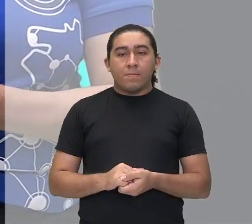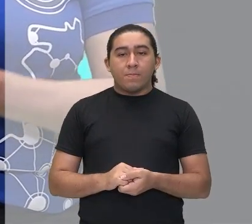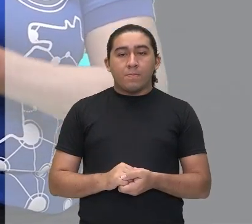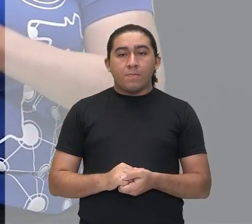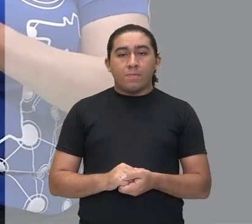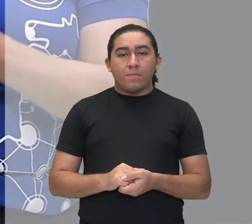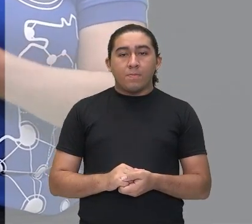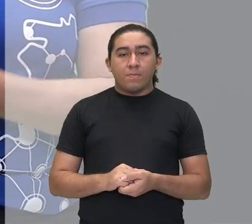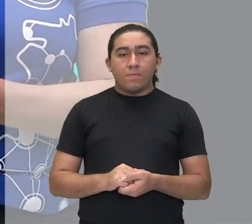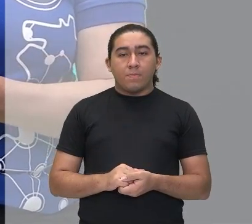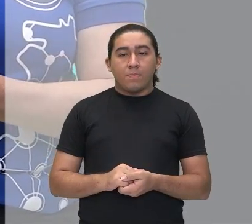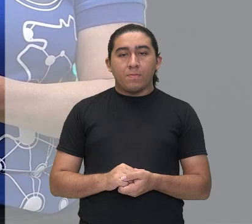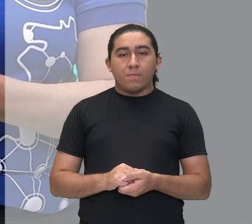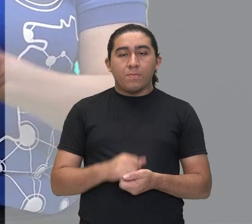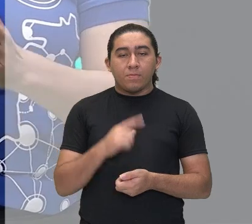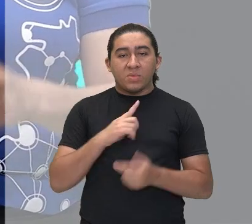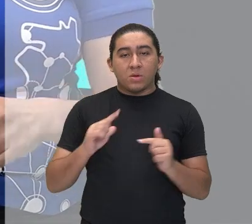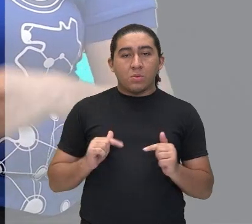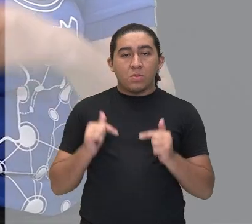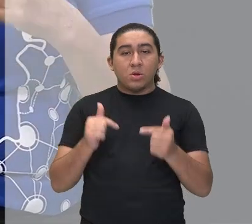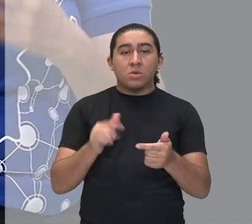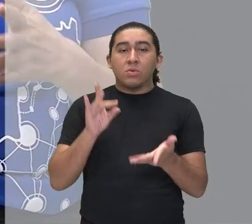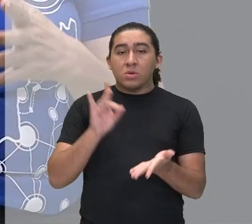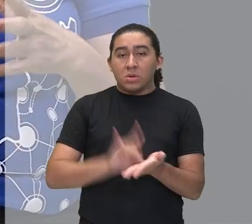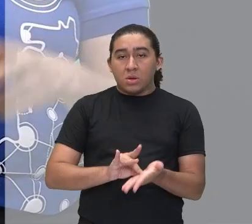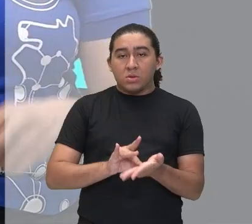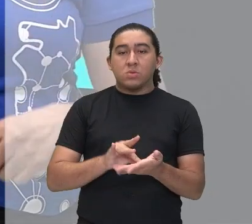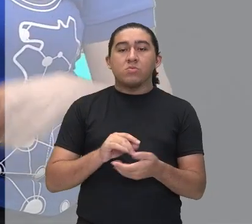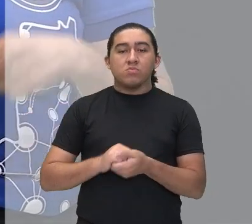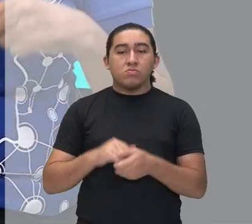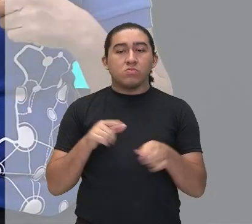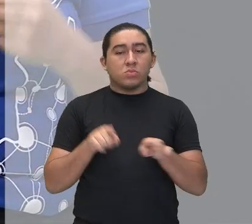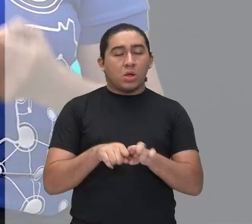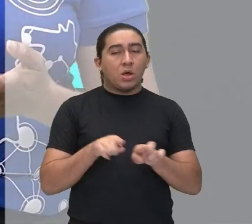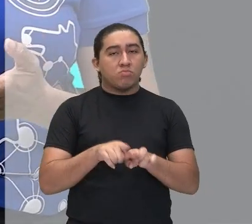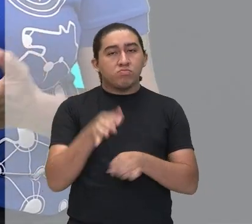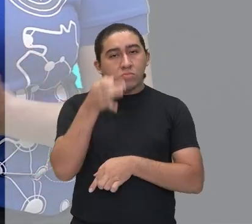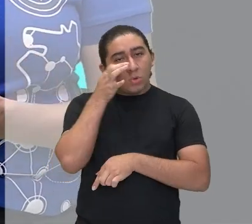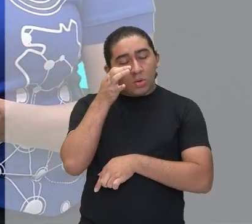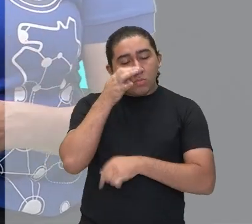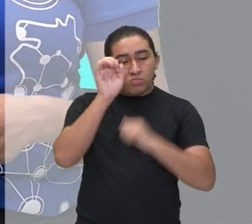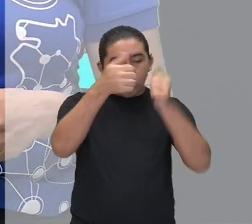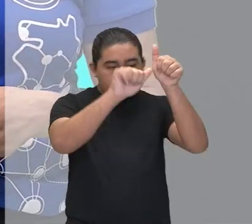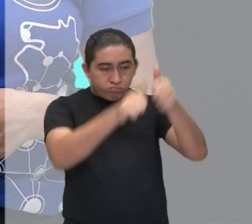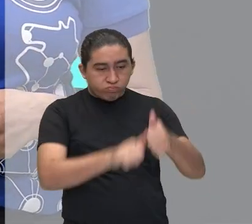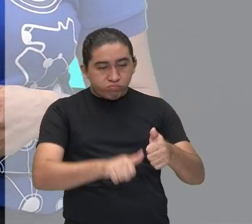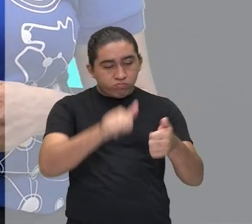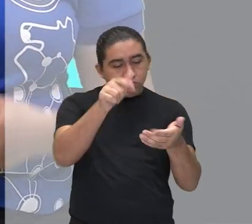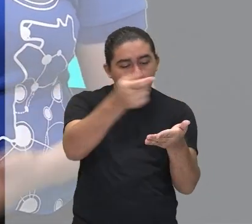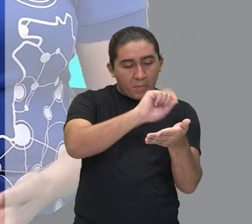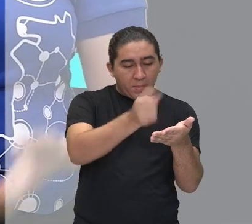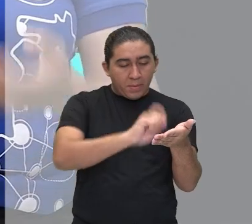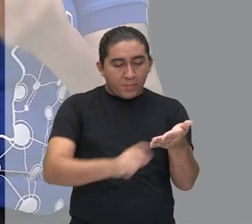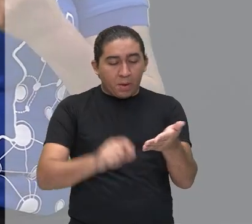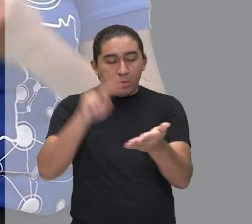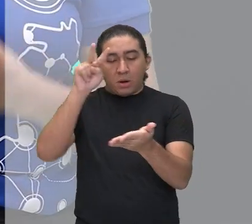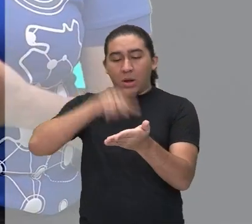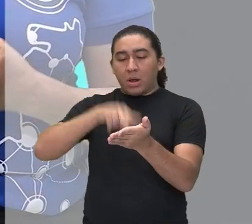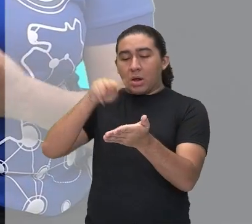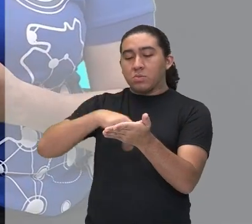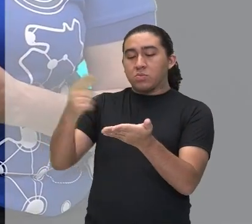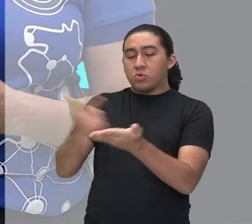as coisas em prática. Vamos lá buscando, analisando, lendo,